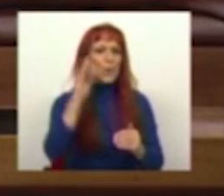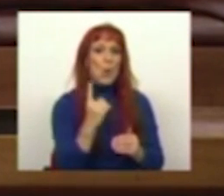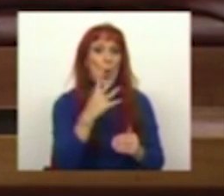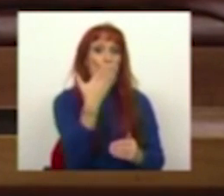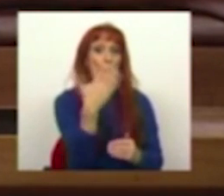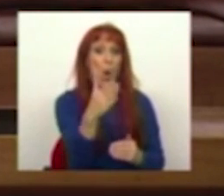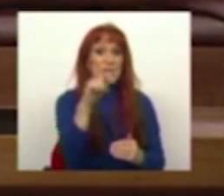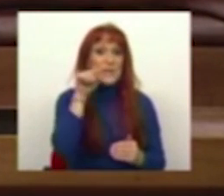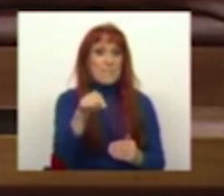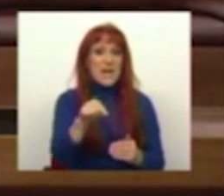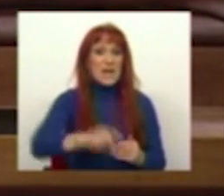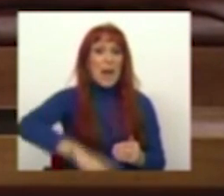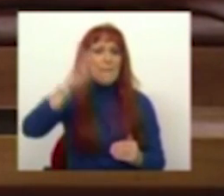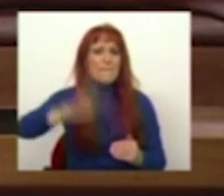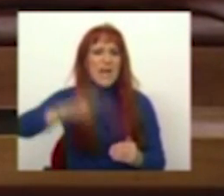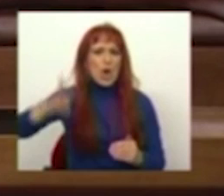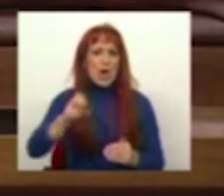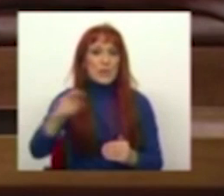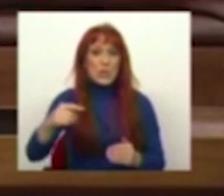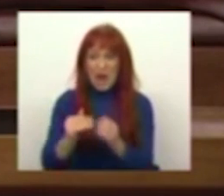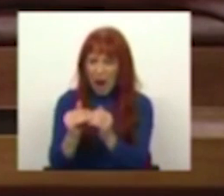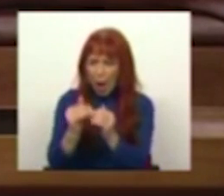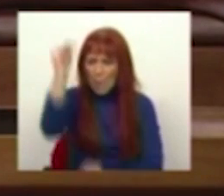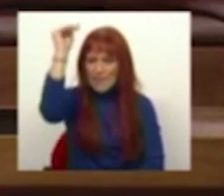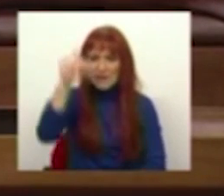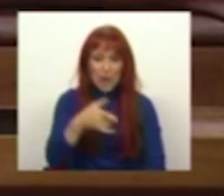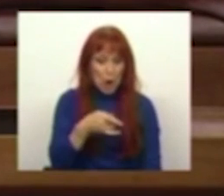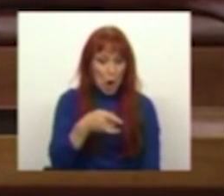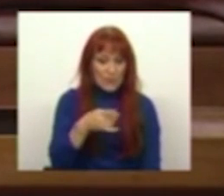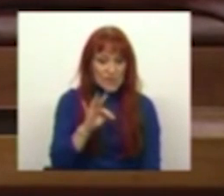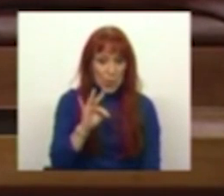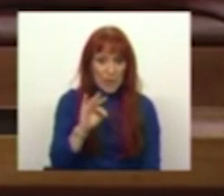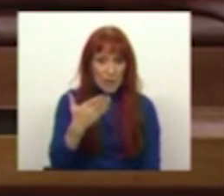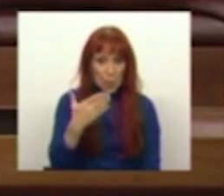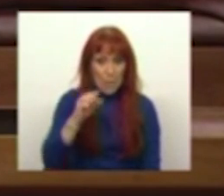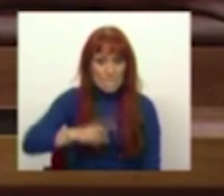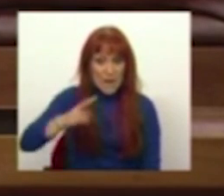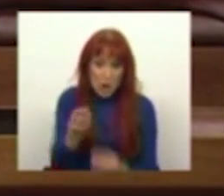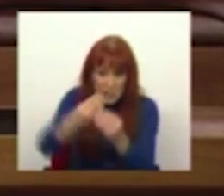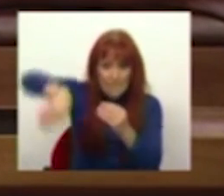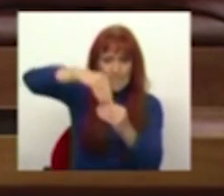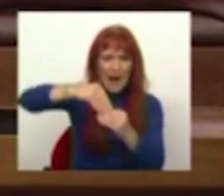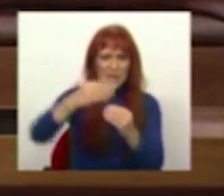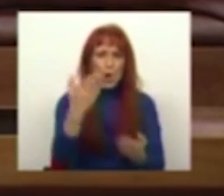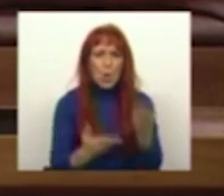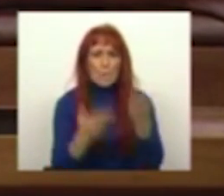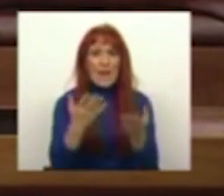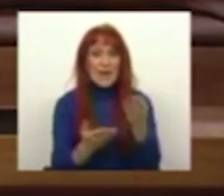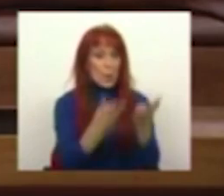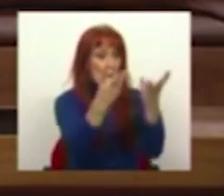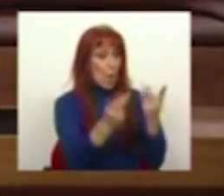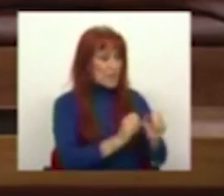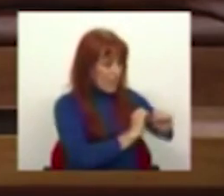11 mil milhões de euros, aumentando 941 milhões face ao Orçamento Inicial